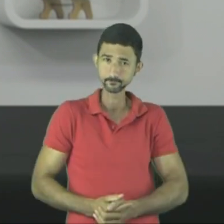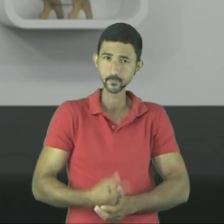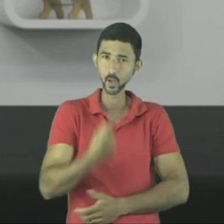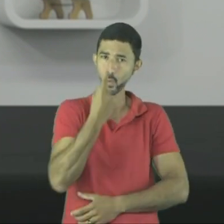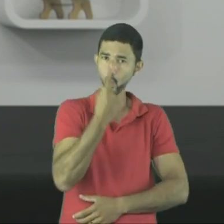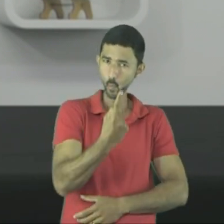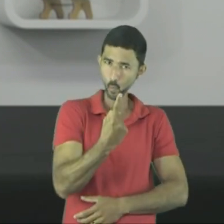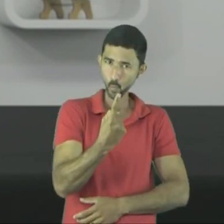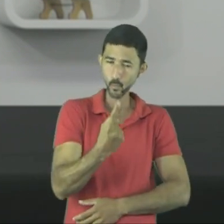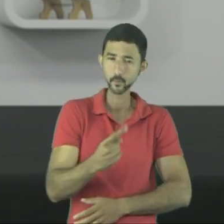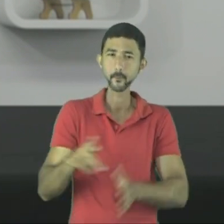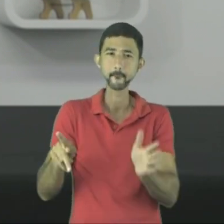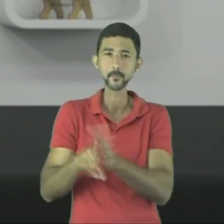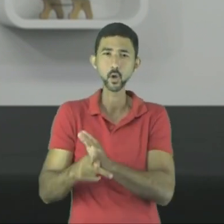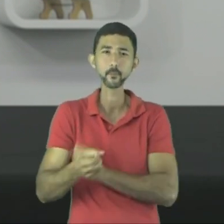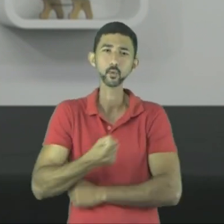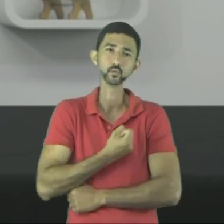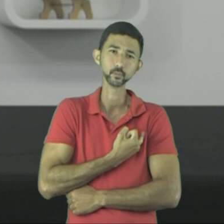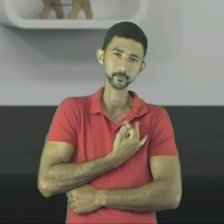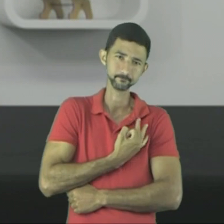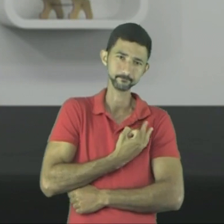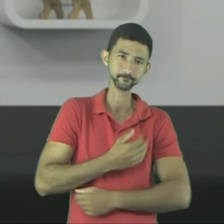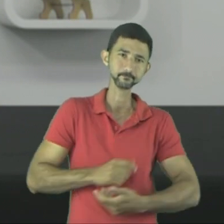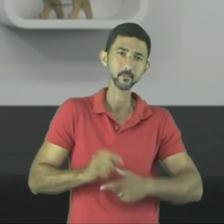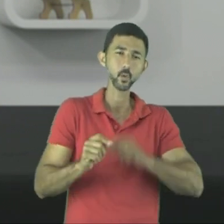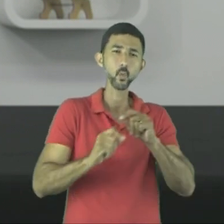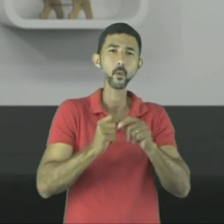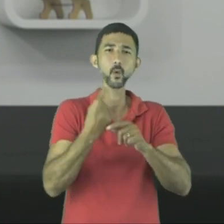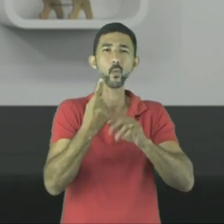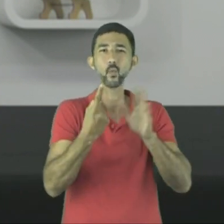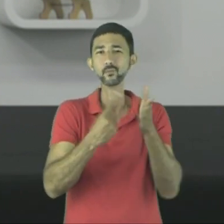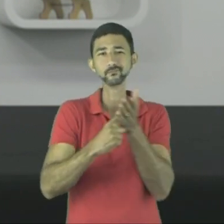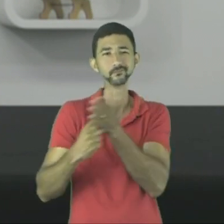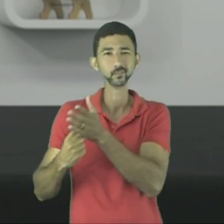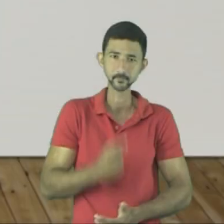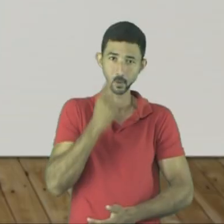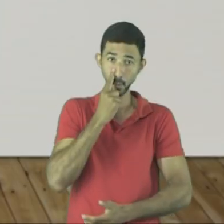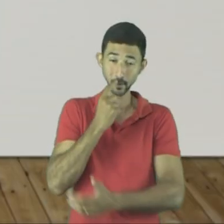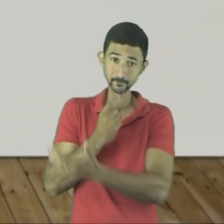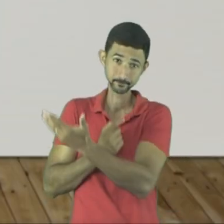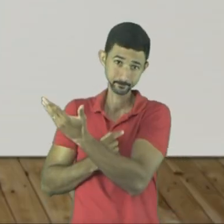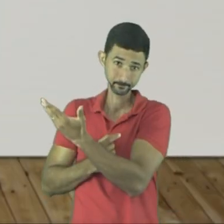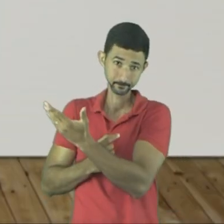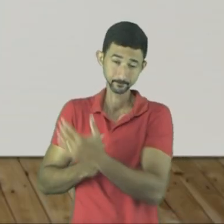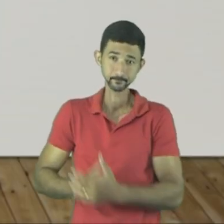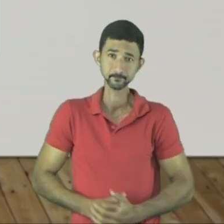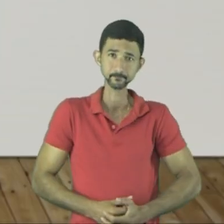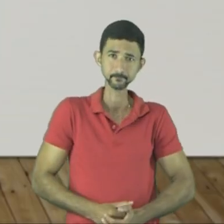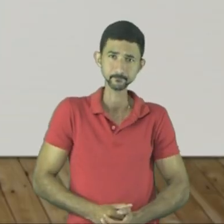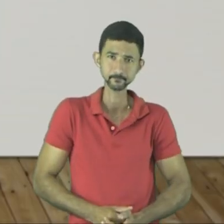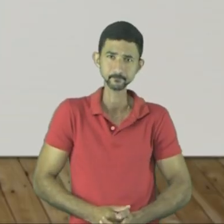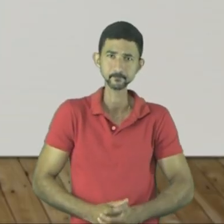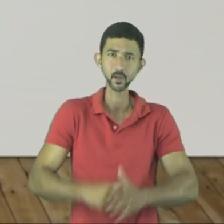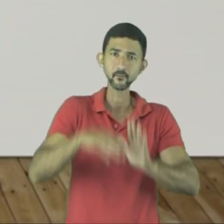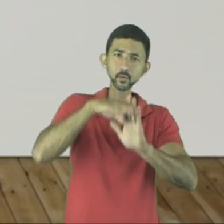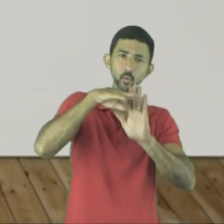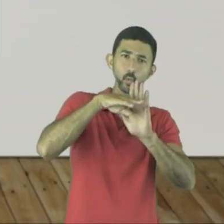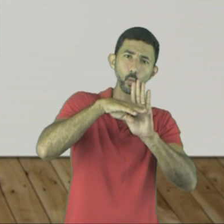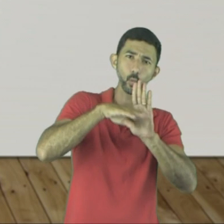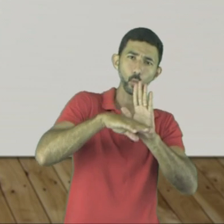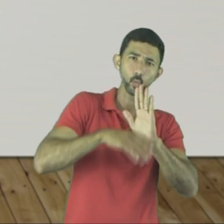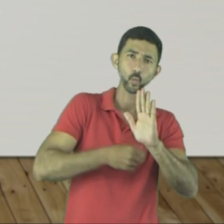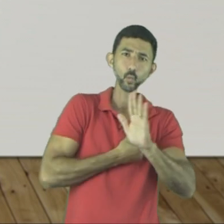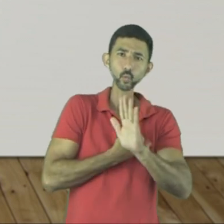1 e o próprio número. Então, no caso, o 1 não tem dois divisores. Fatoração corresponde à decomposição dos